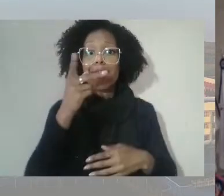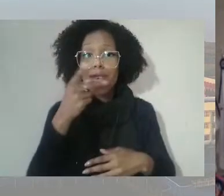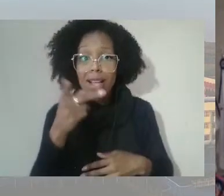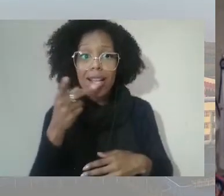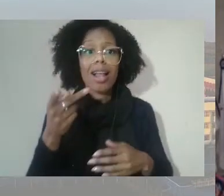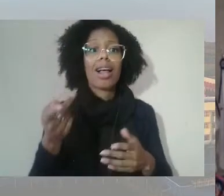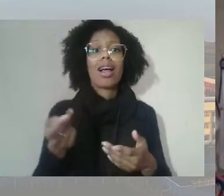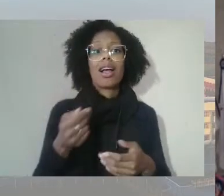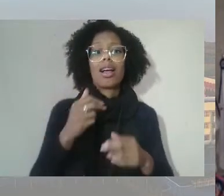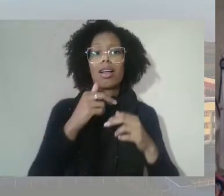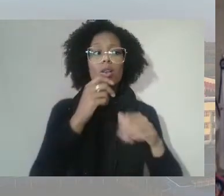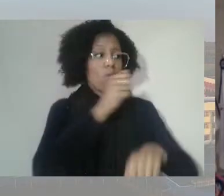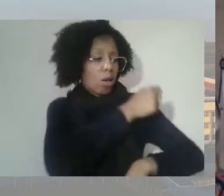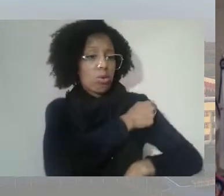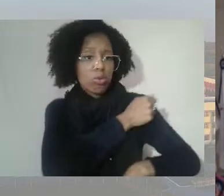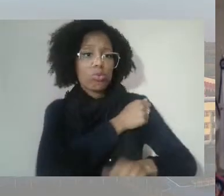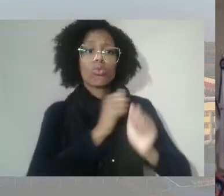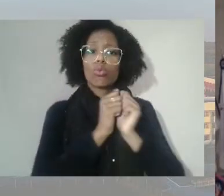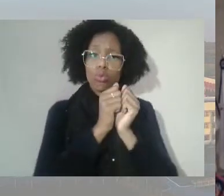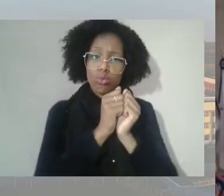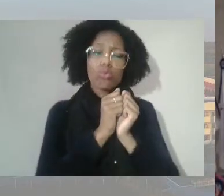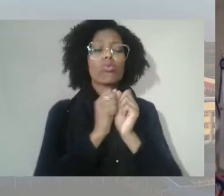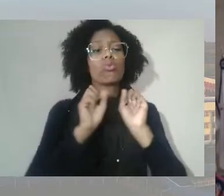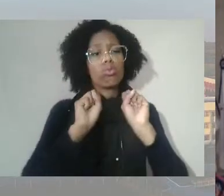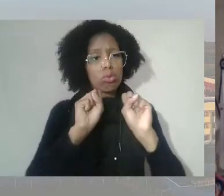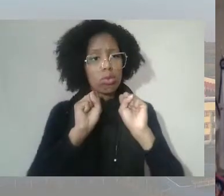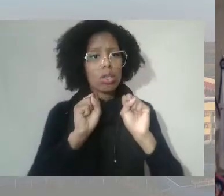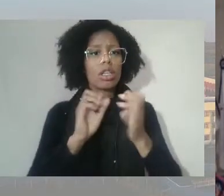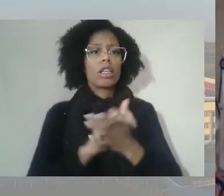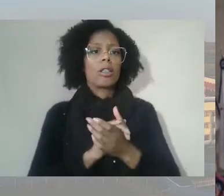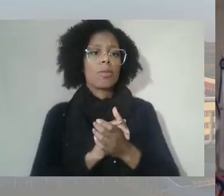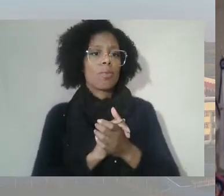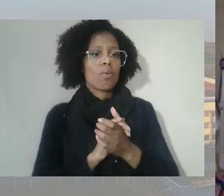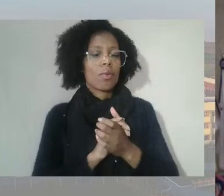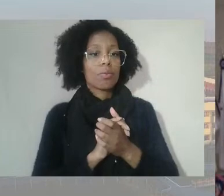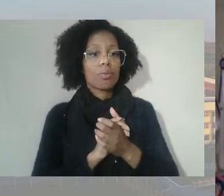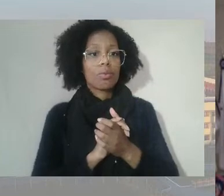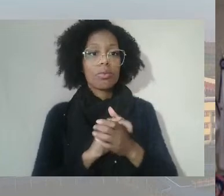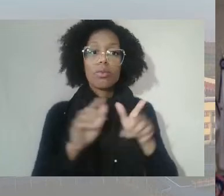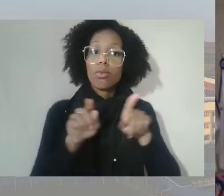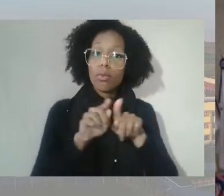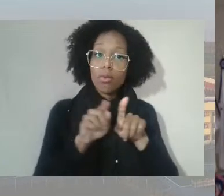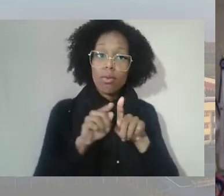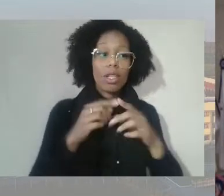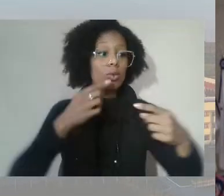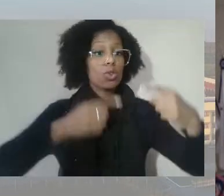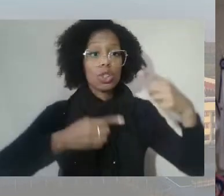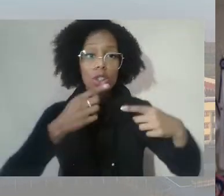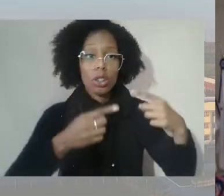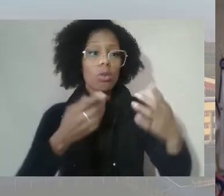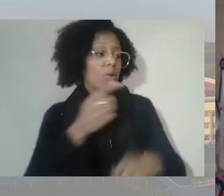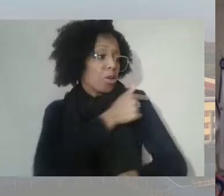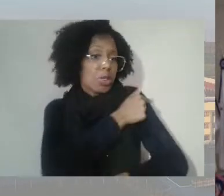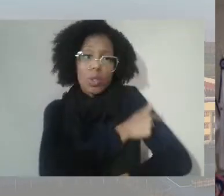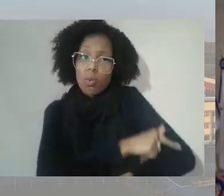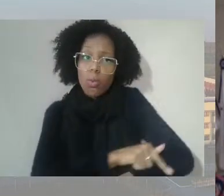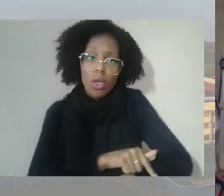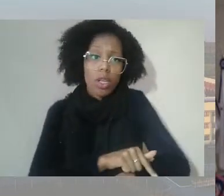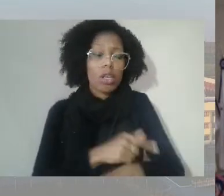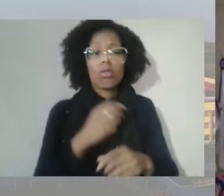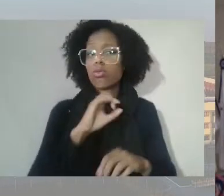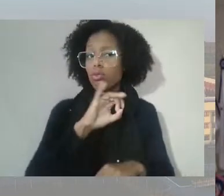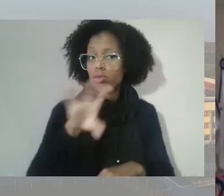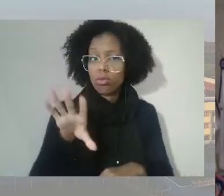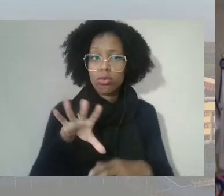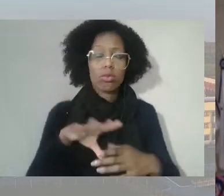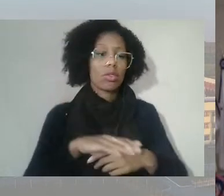manifestação dos estudantes. Não a censura, não as acusações infundadas, pelo diálogo, respeito e transparência na